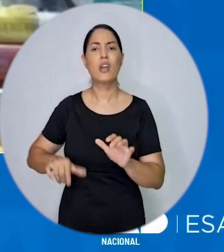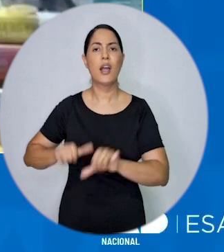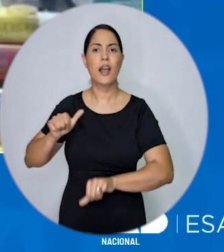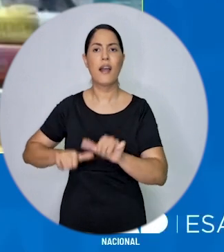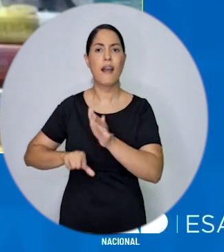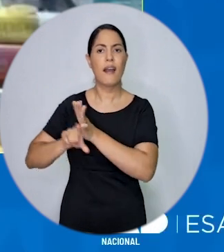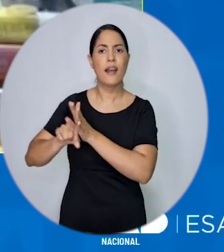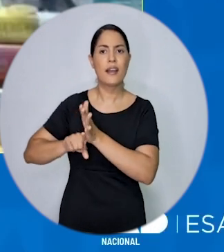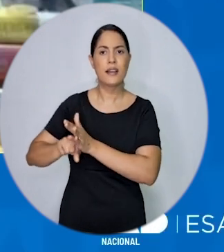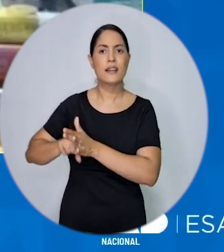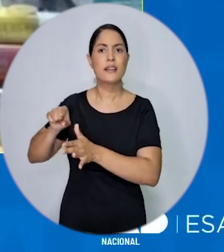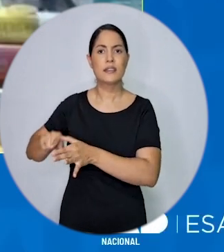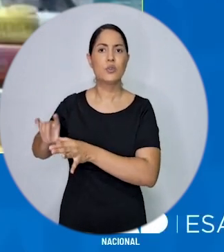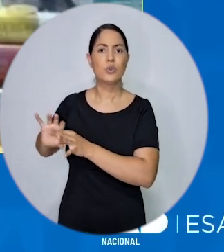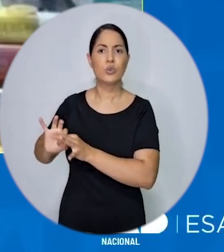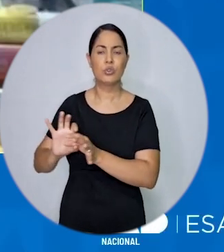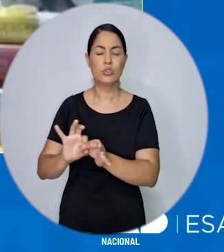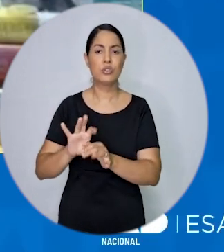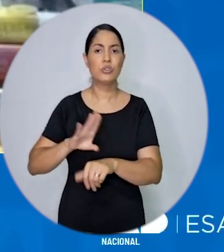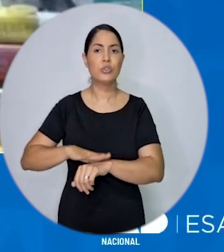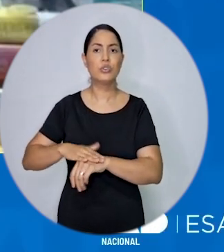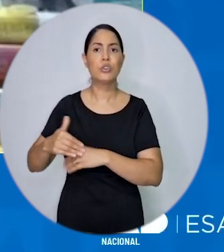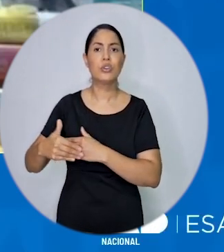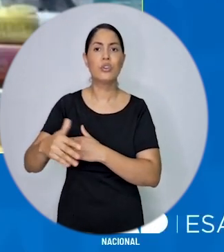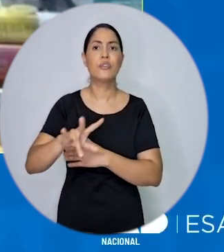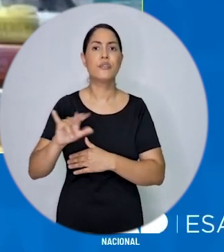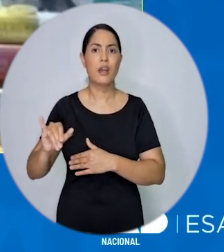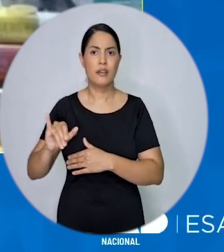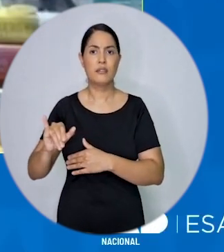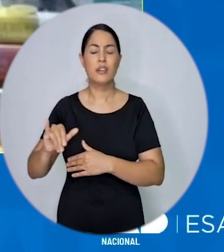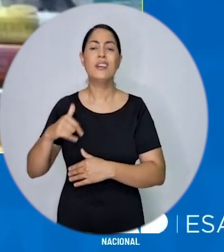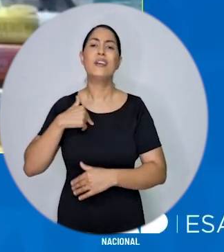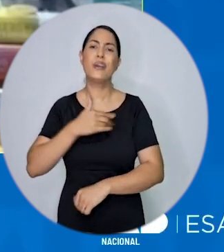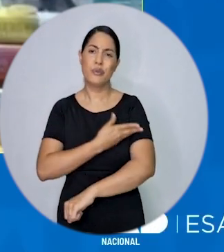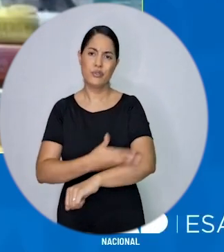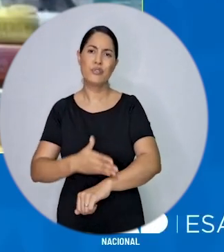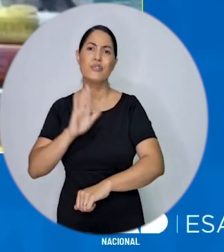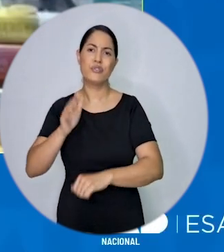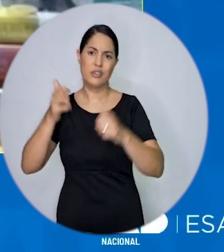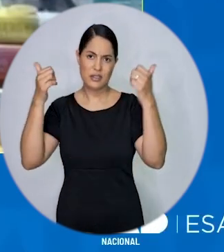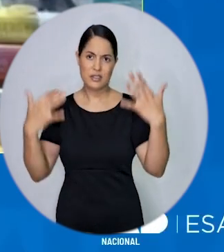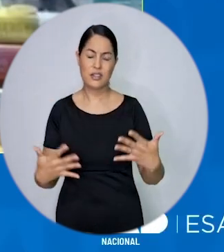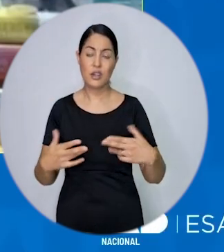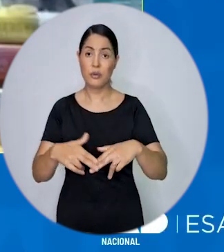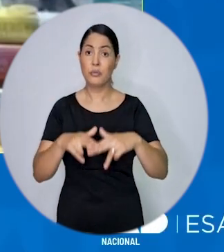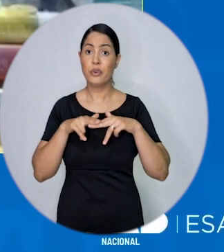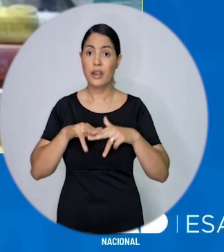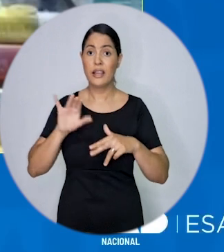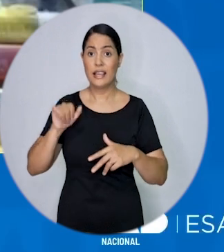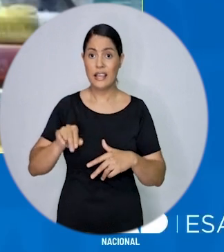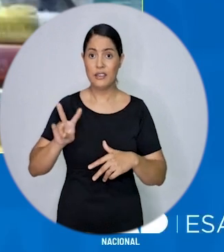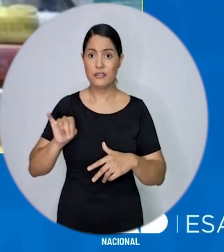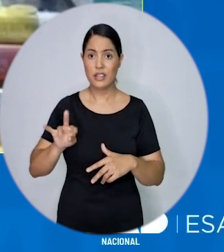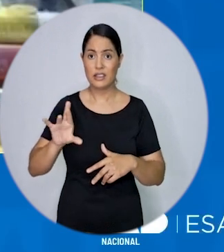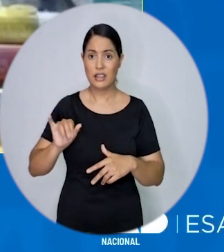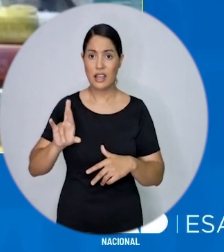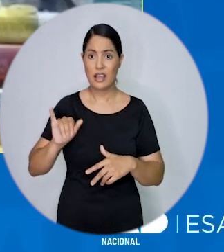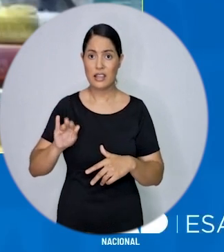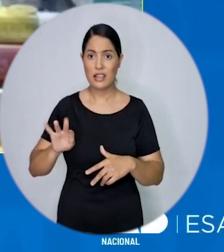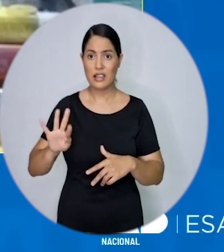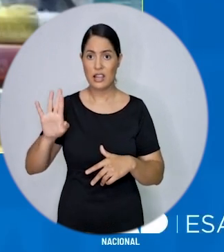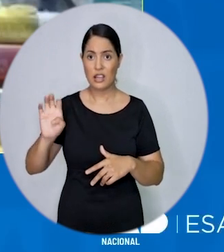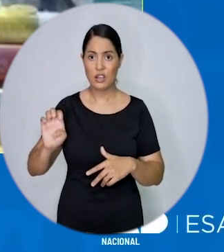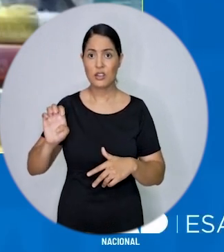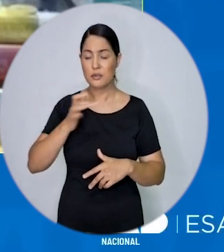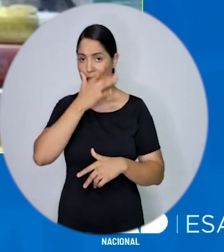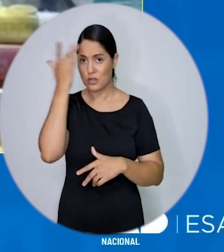já com uma projeção daquilo que você vai fazer, eu costumo dizer, isso está até no meu livro, um inventariante, né, aquele